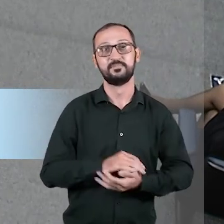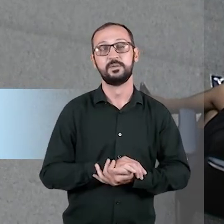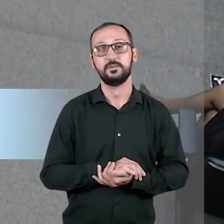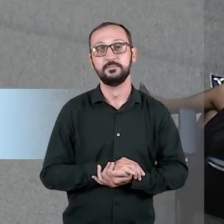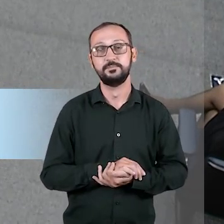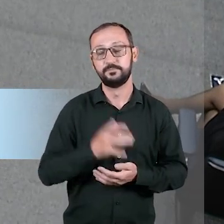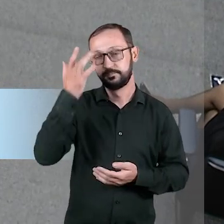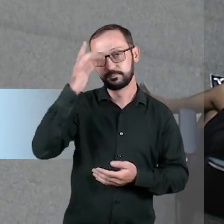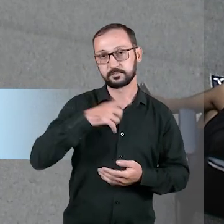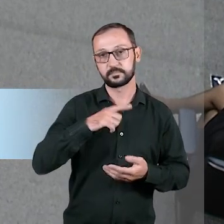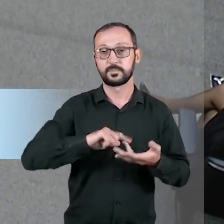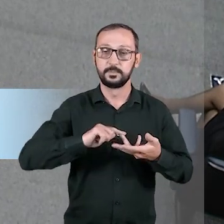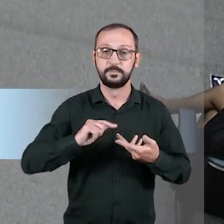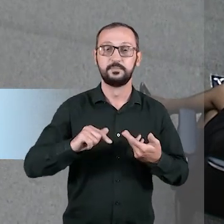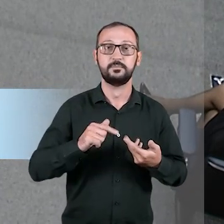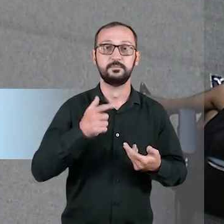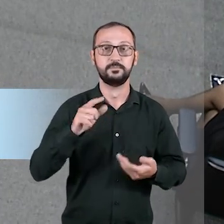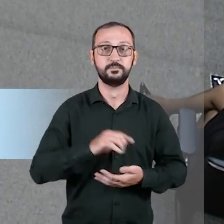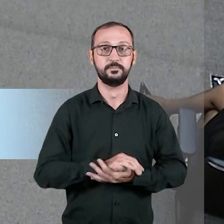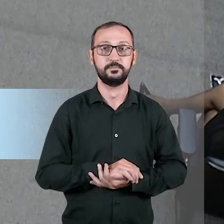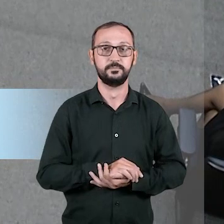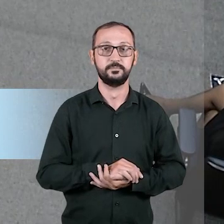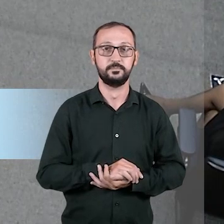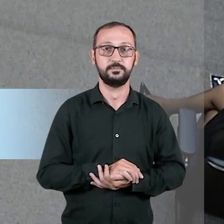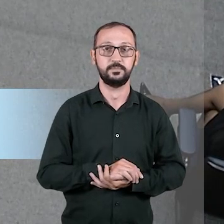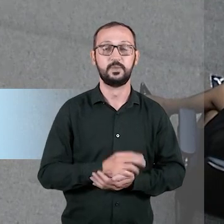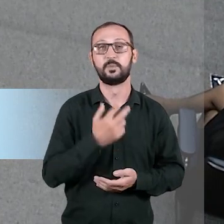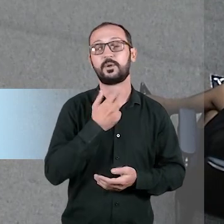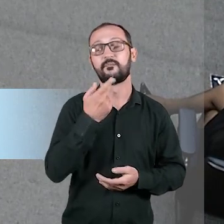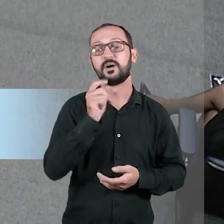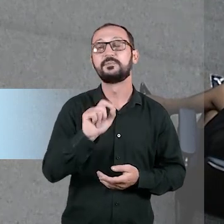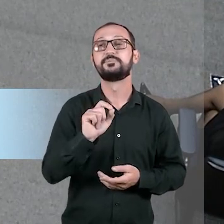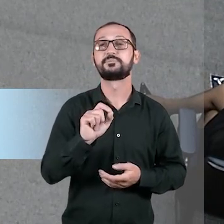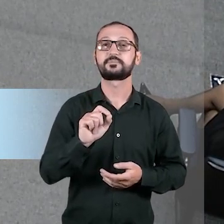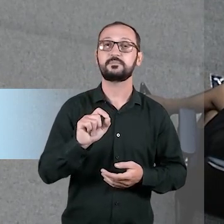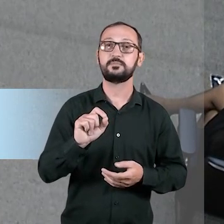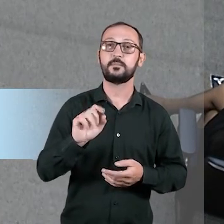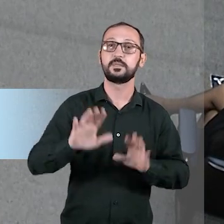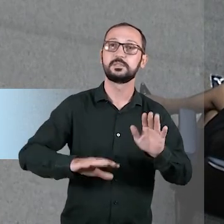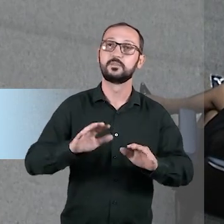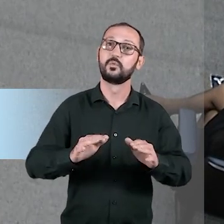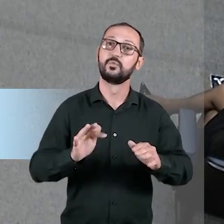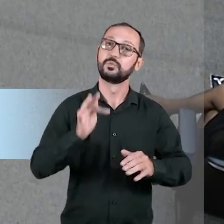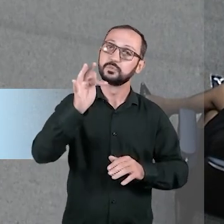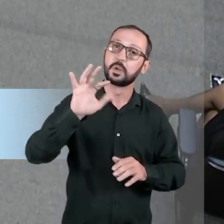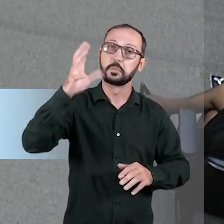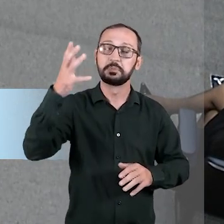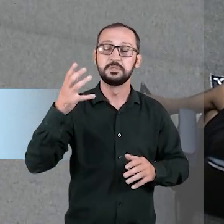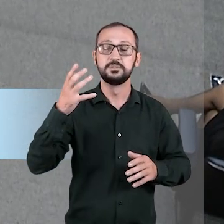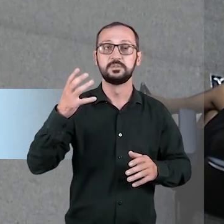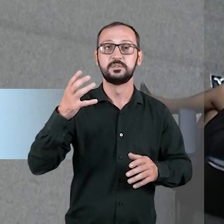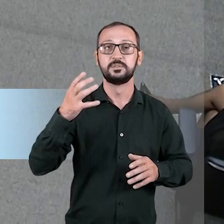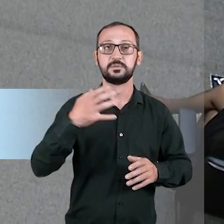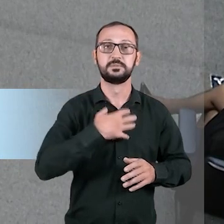protegeu, né? Não sei, deve ter mais alguma coisa, né? E eu não posso dizer para você, sim, pode ser que daqui a um dia aconteça